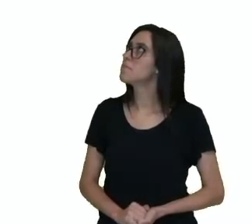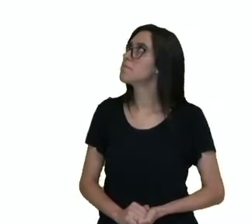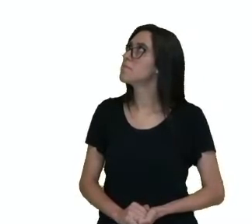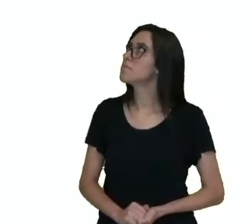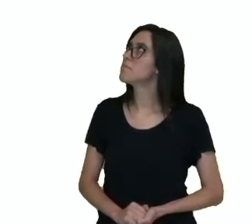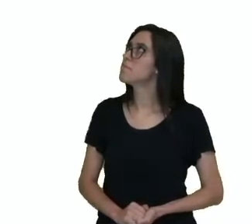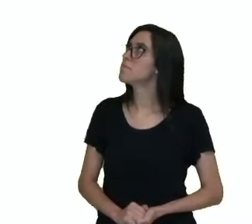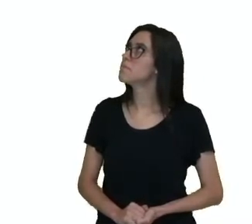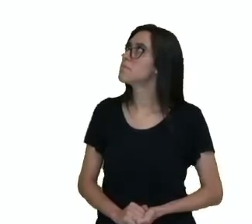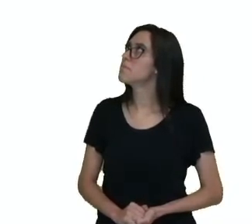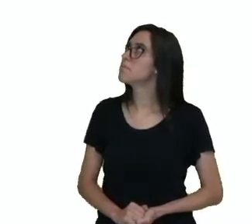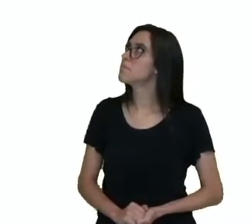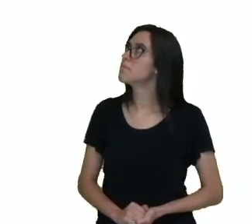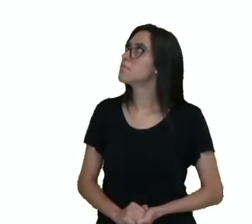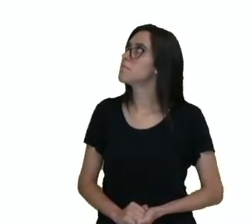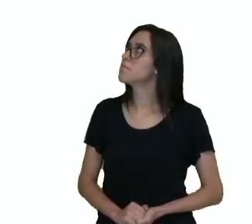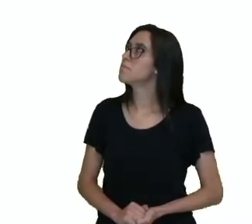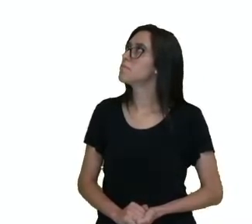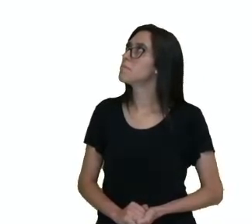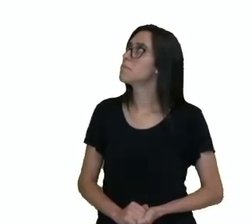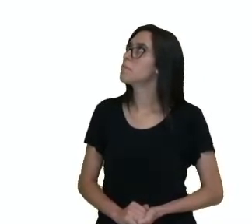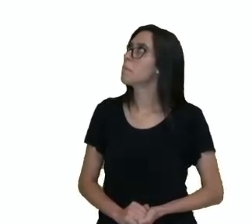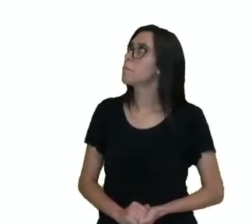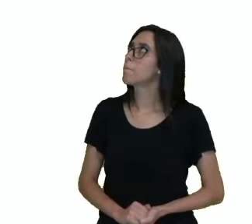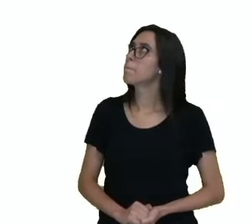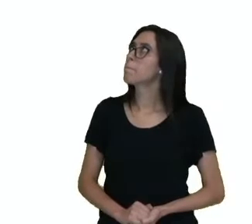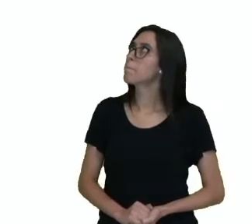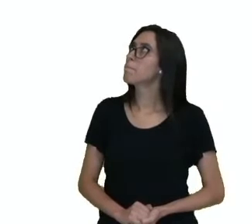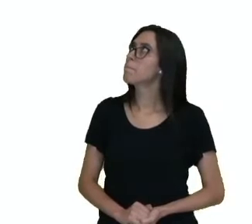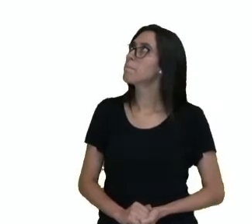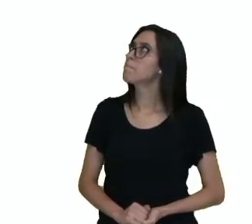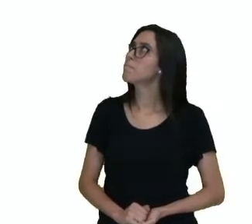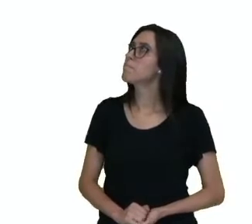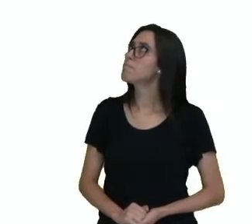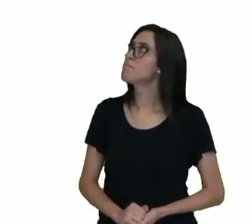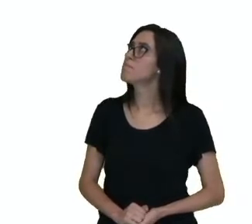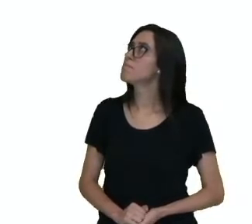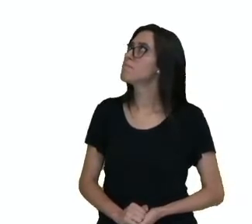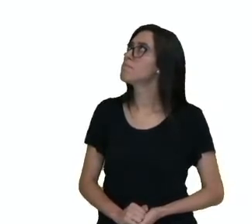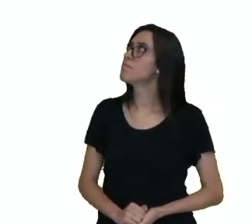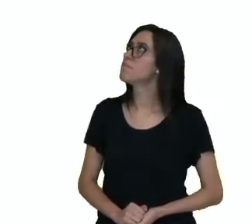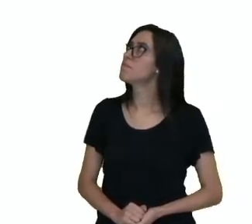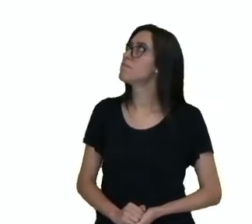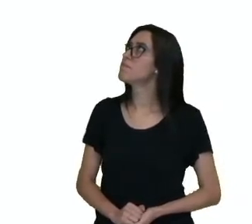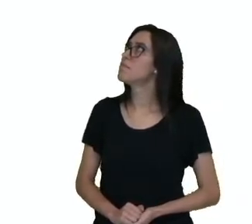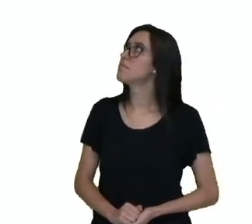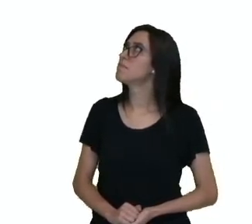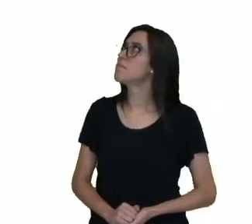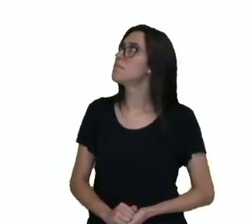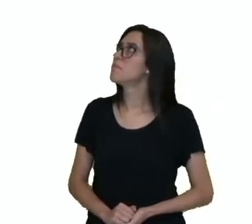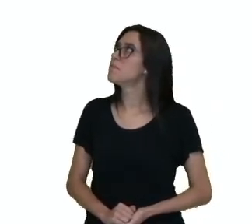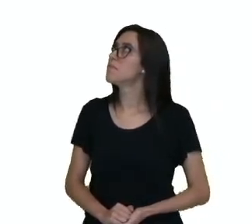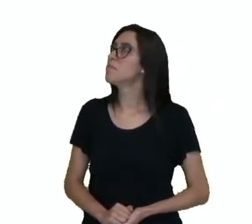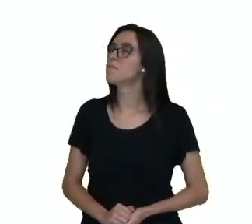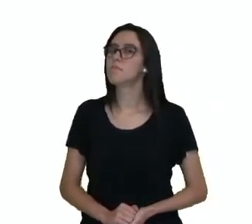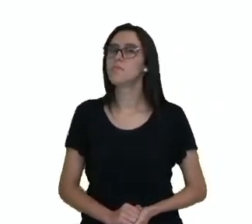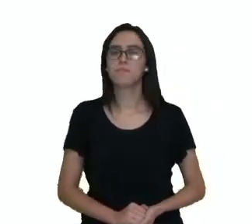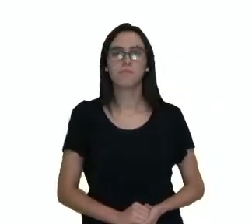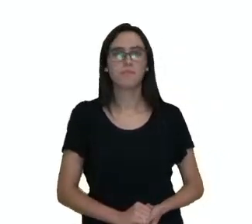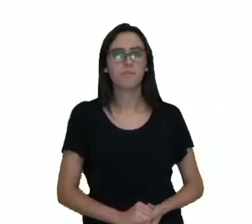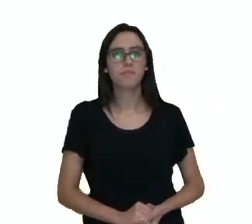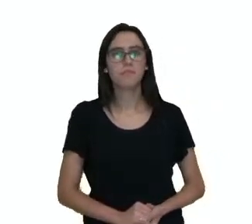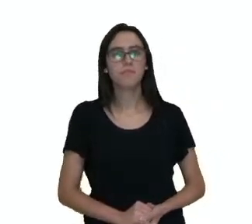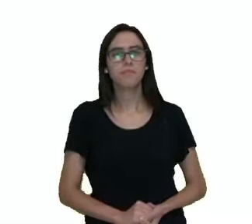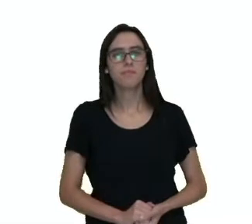de nariz, N de nhu, que é um animal, O